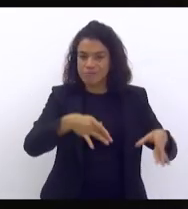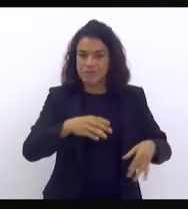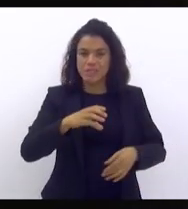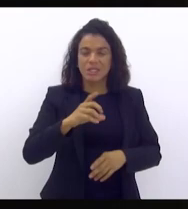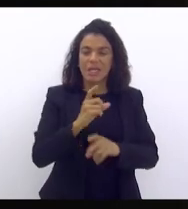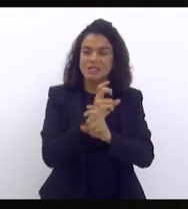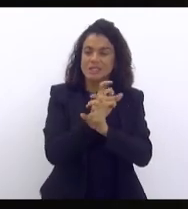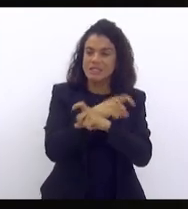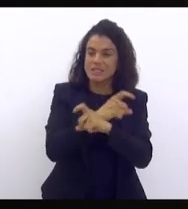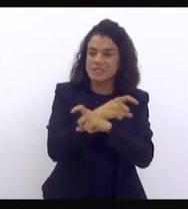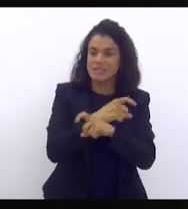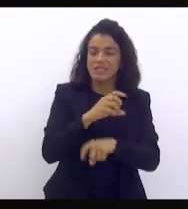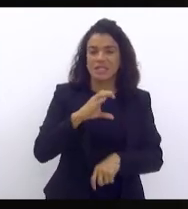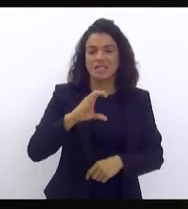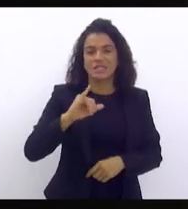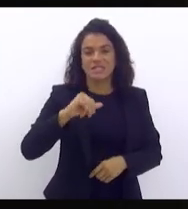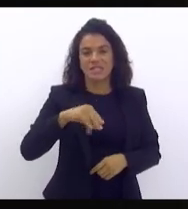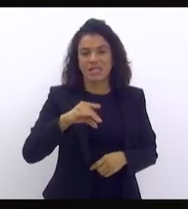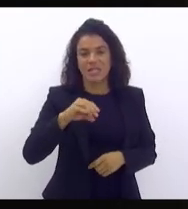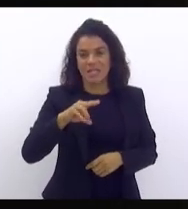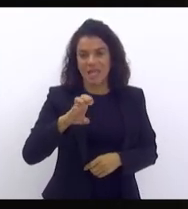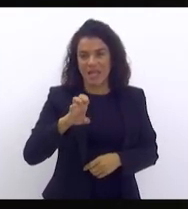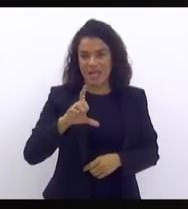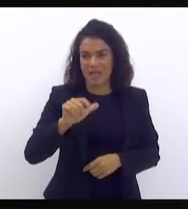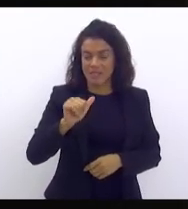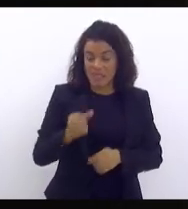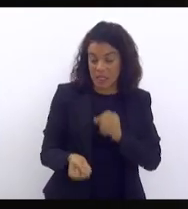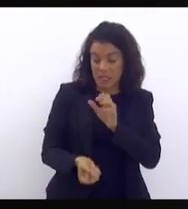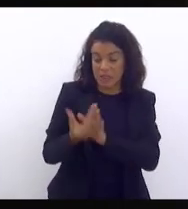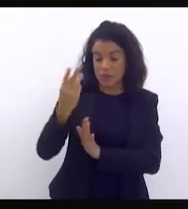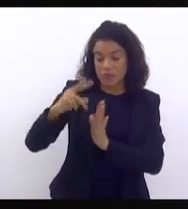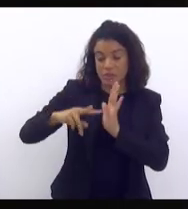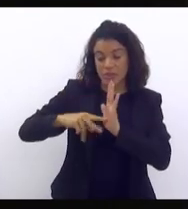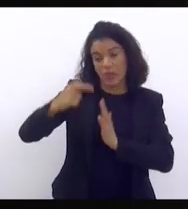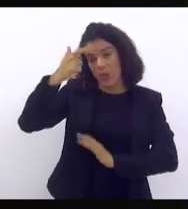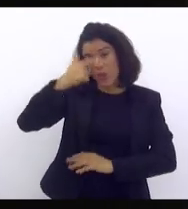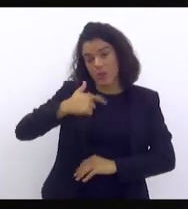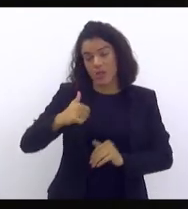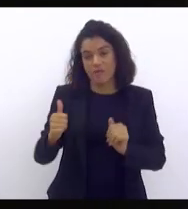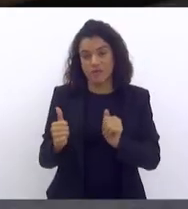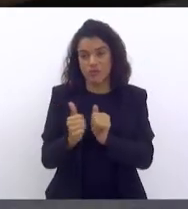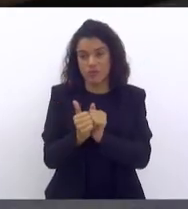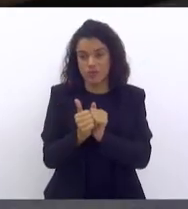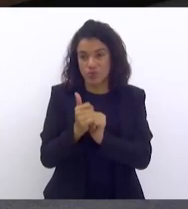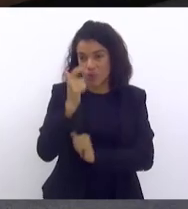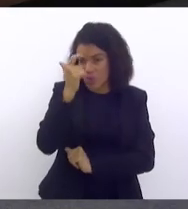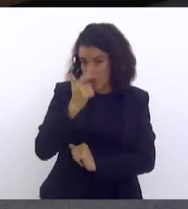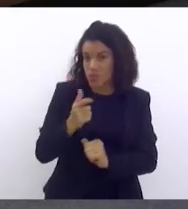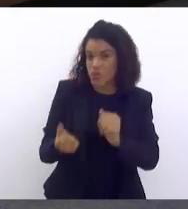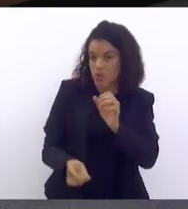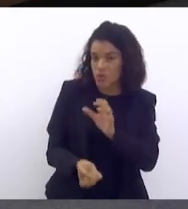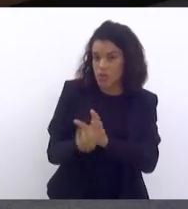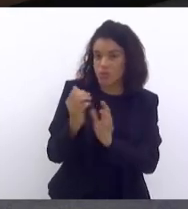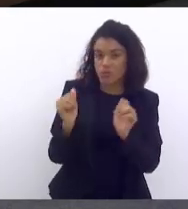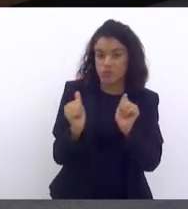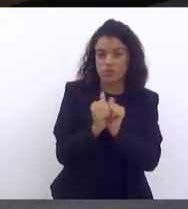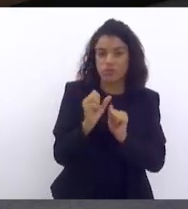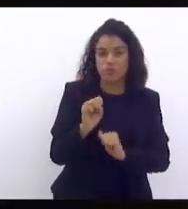Cinelândia. E na criação desse sindicato, eu estava junto, um dos criadores, junto com o